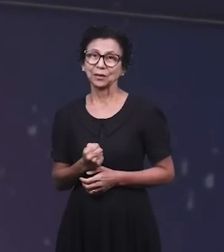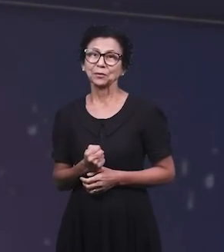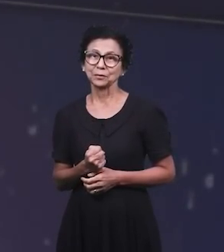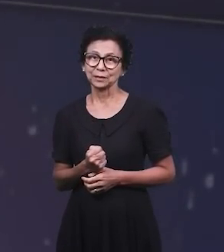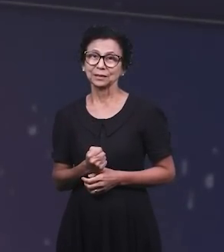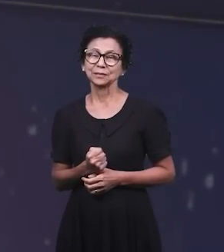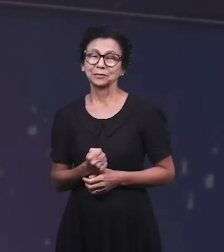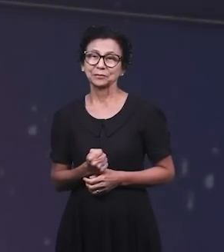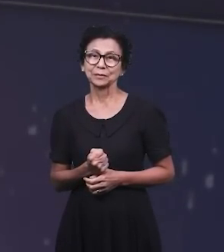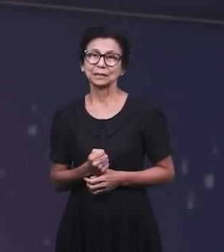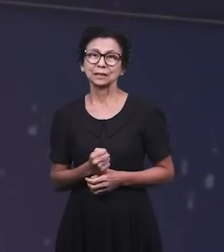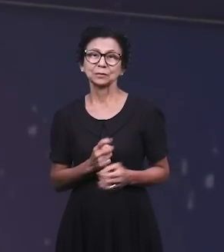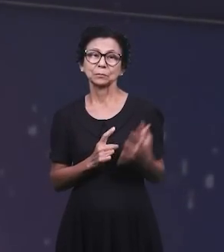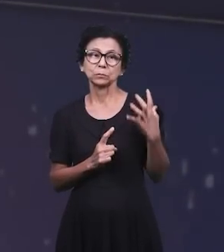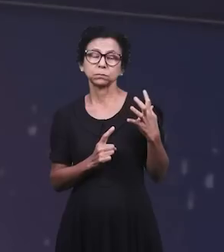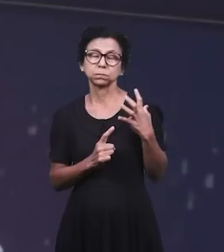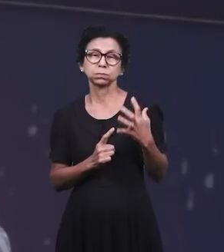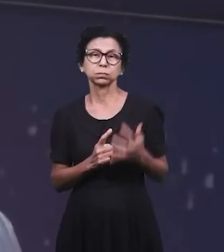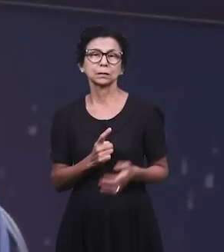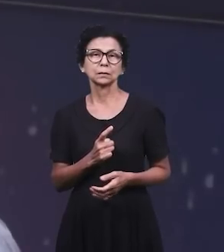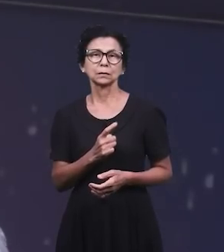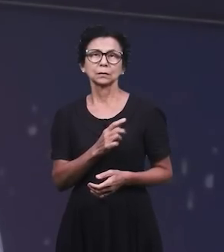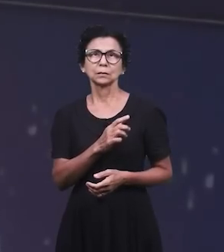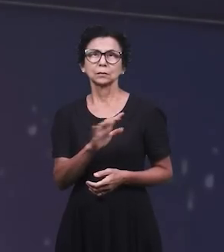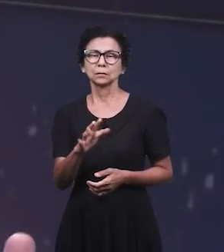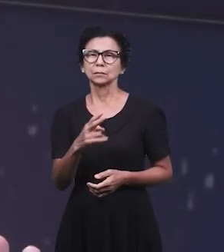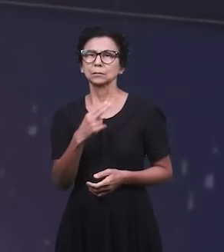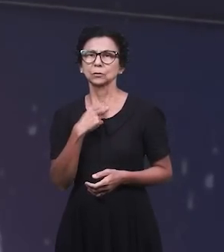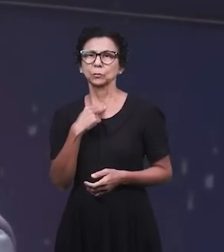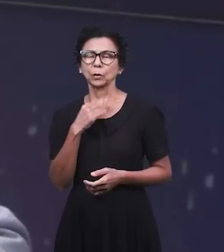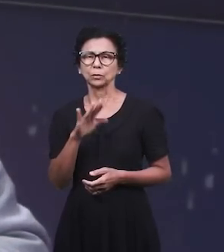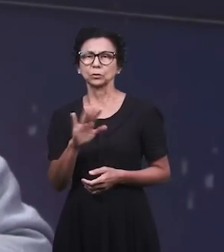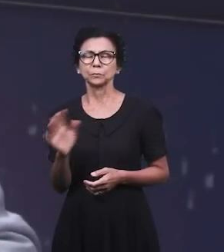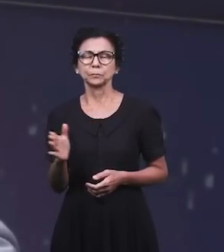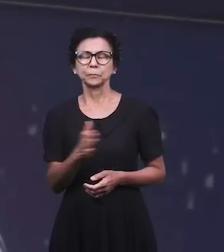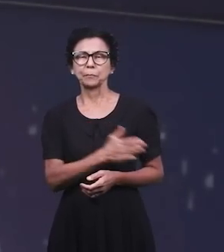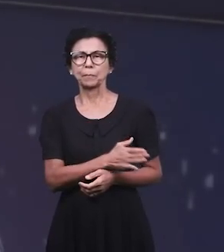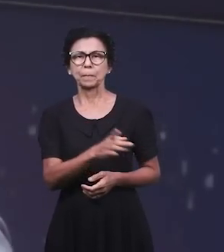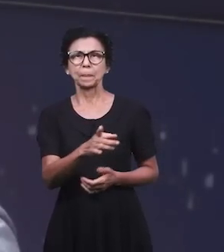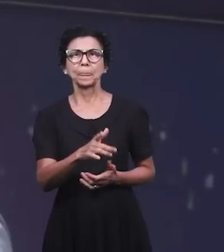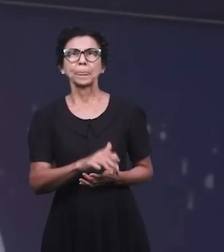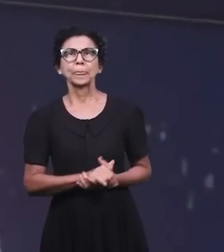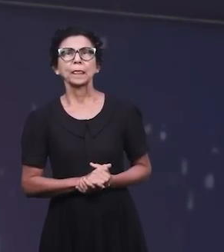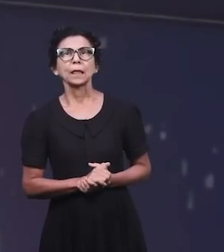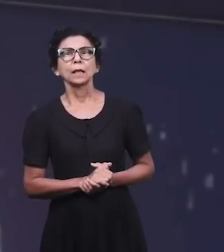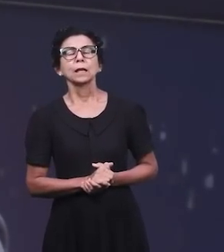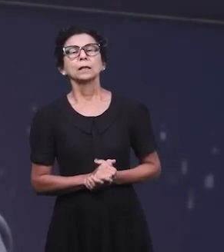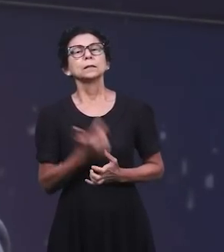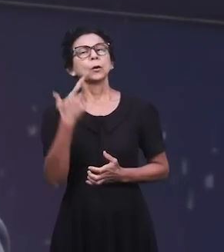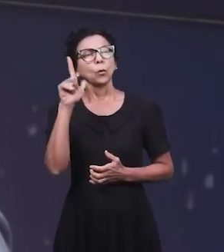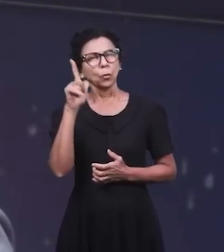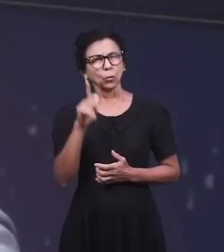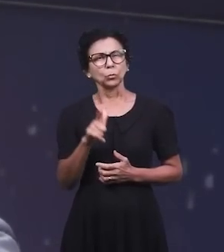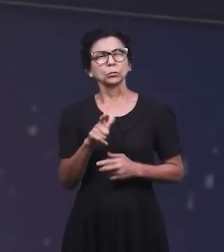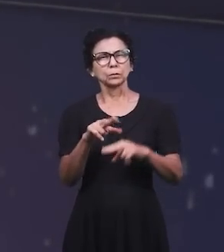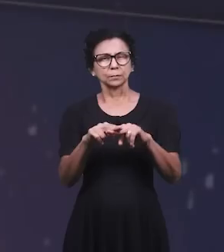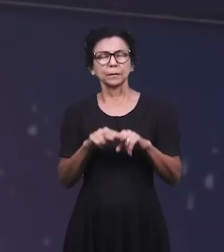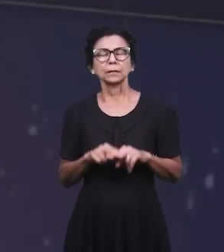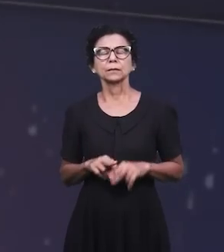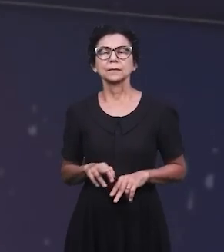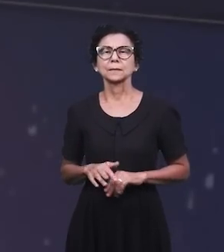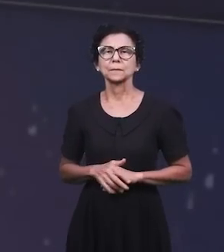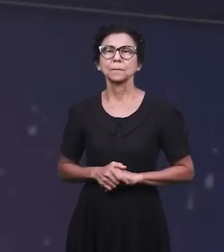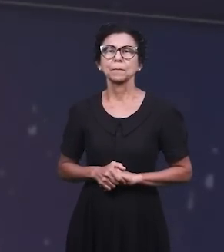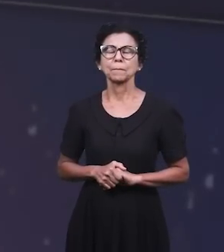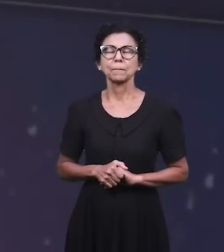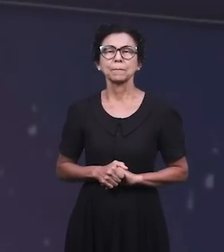ela tenta garantir. Existem outros, né? Autenticidade, mas não é o caso de mencionar aqui. Sim. Não repúdio e tal, mas basicamente o